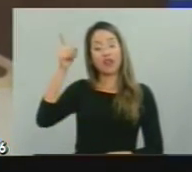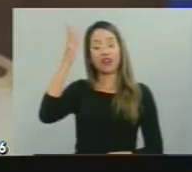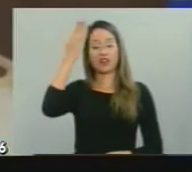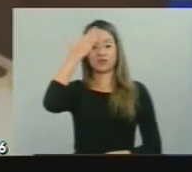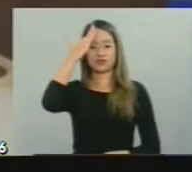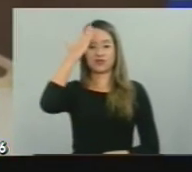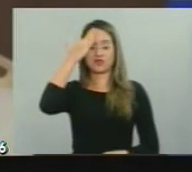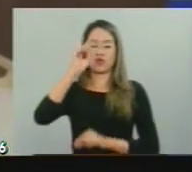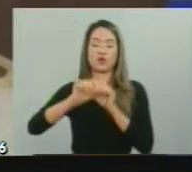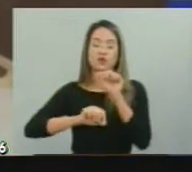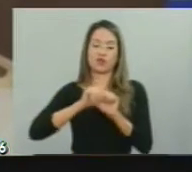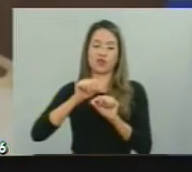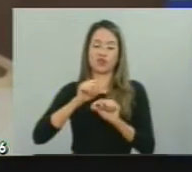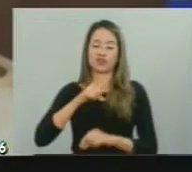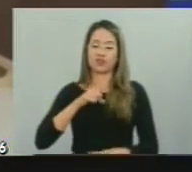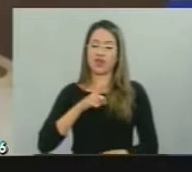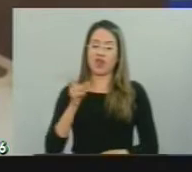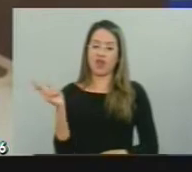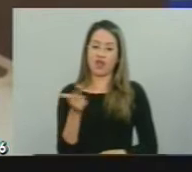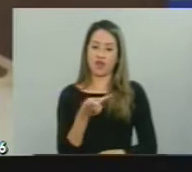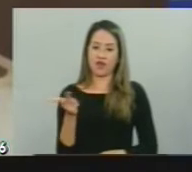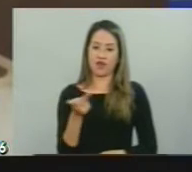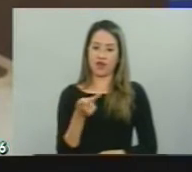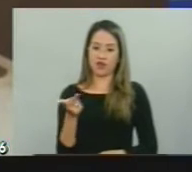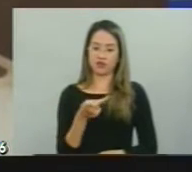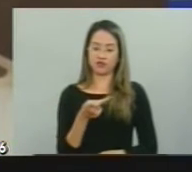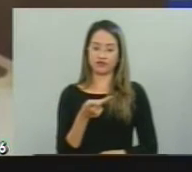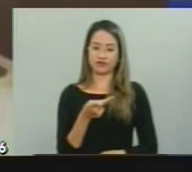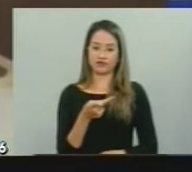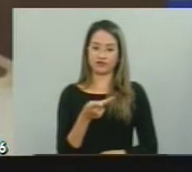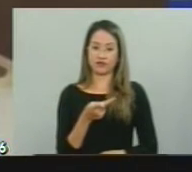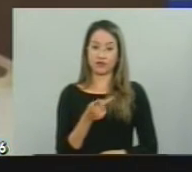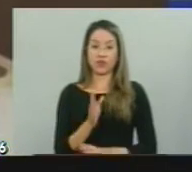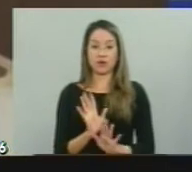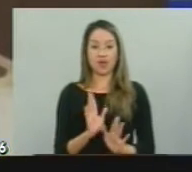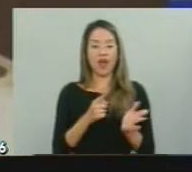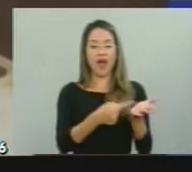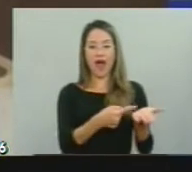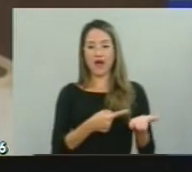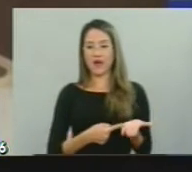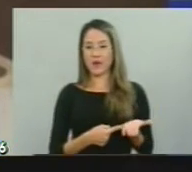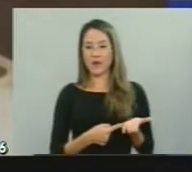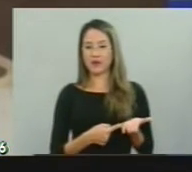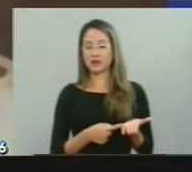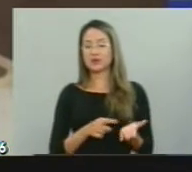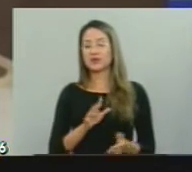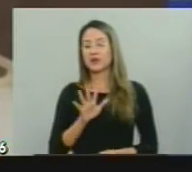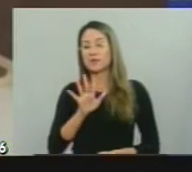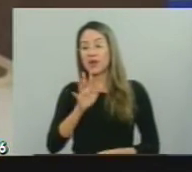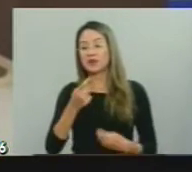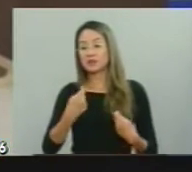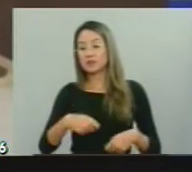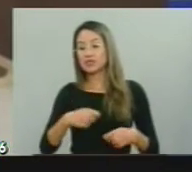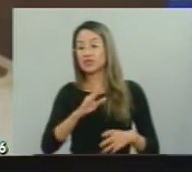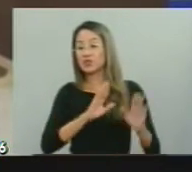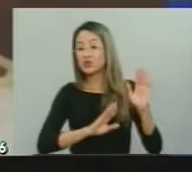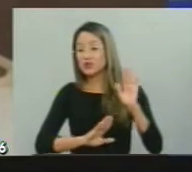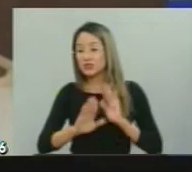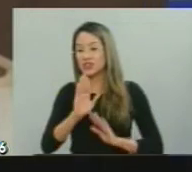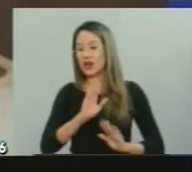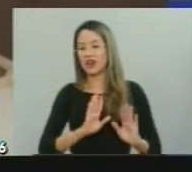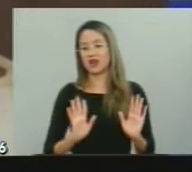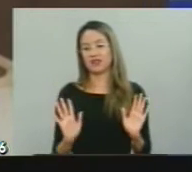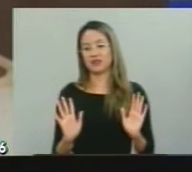de legitimidade que não se resolve pelo acordo por cima, não se resolve com um acordo com